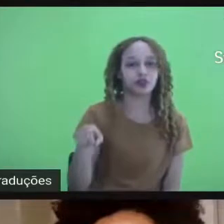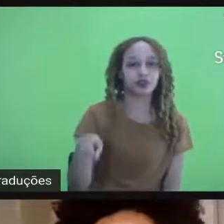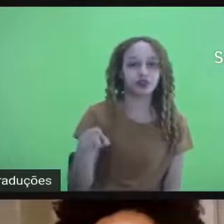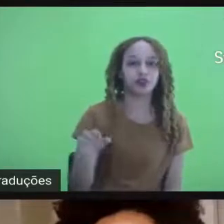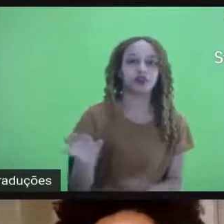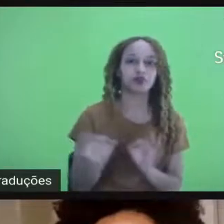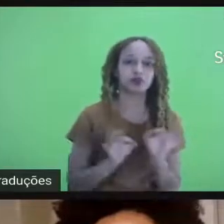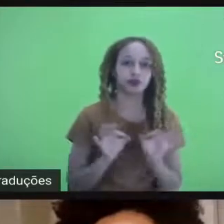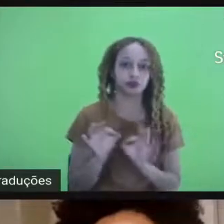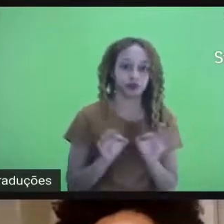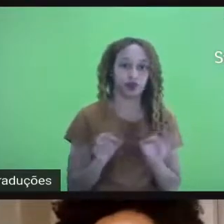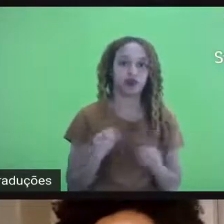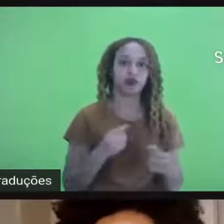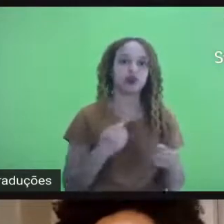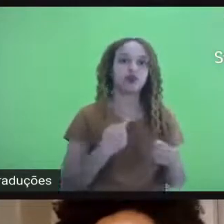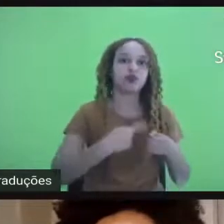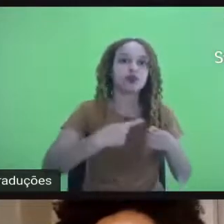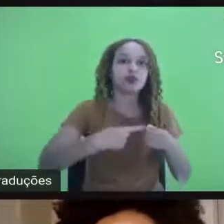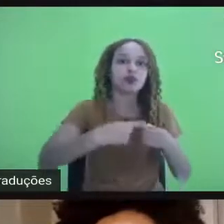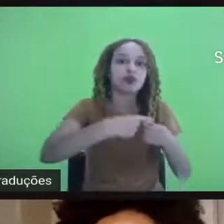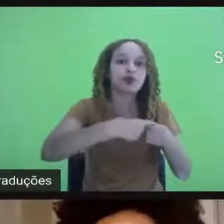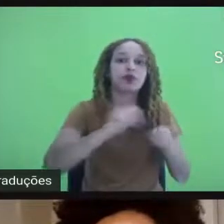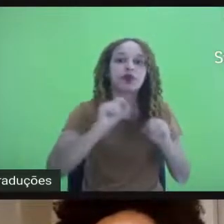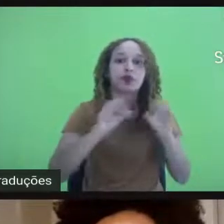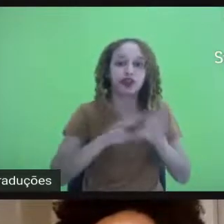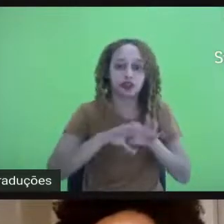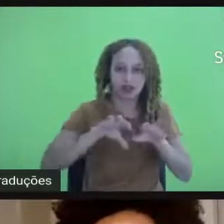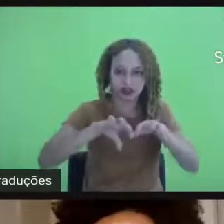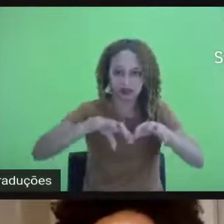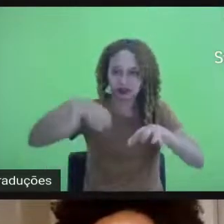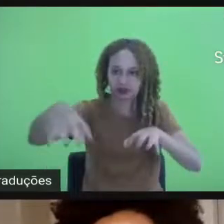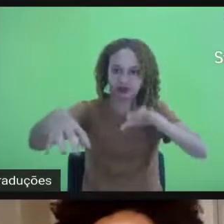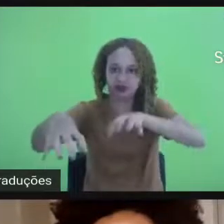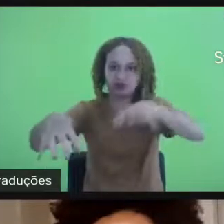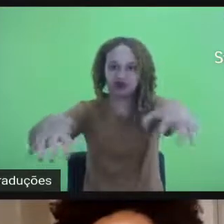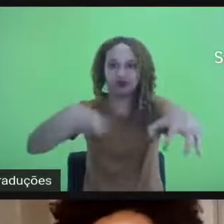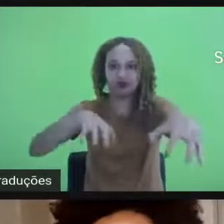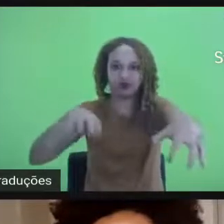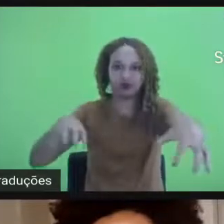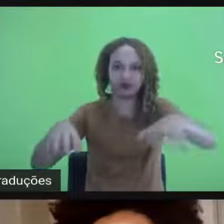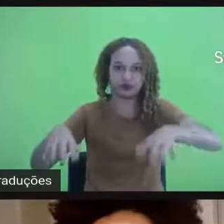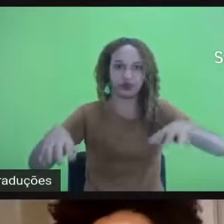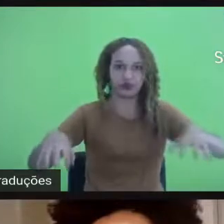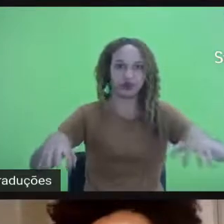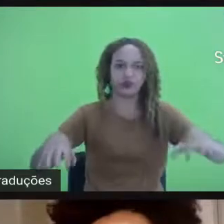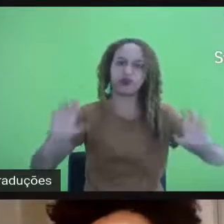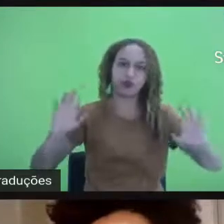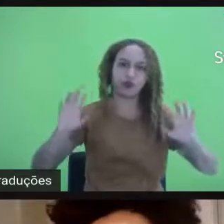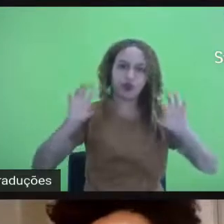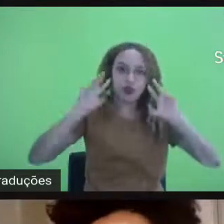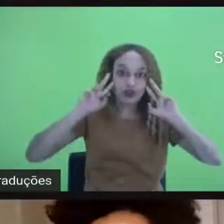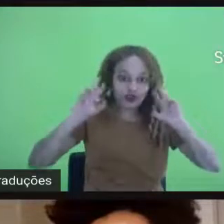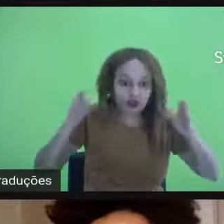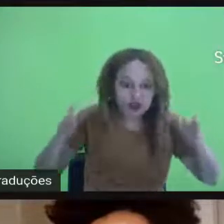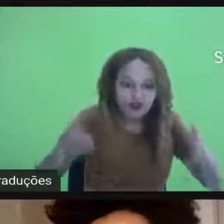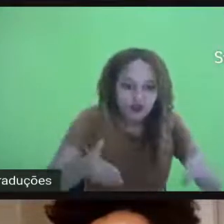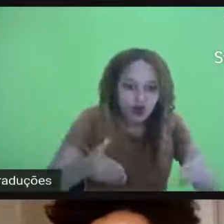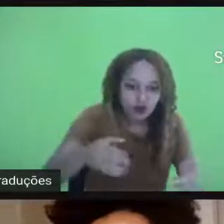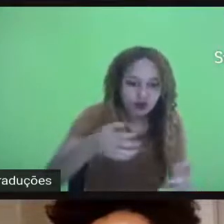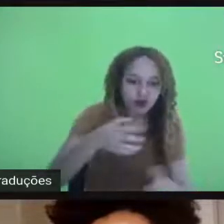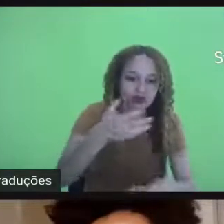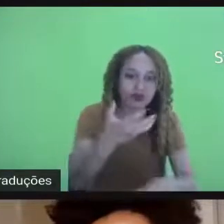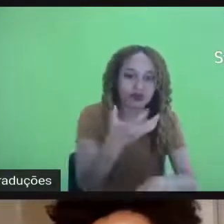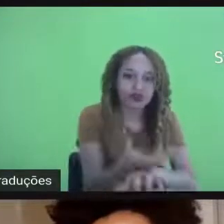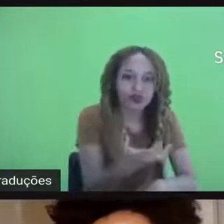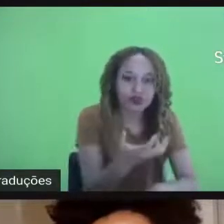plano de bairros, que é essa descentralização. Então, vamos tirar todos os holofotes do centro e todo esse conforto, essa